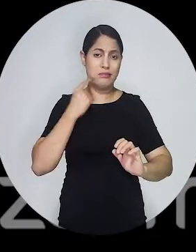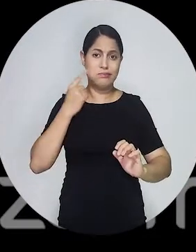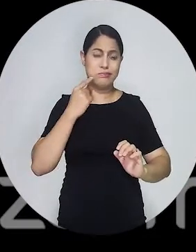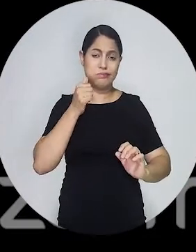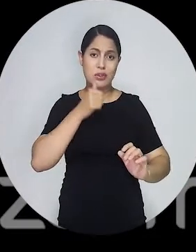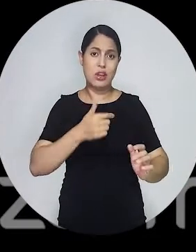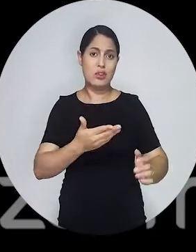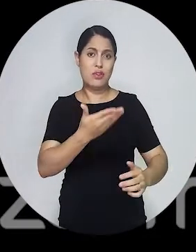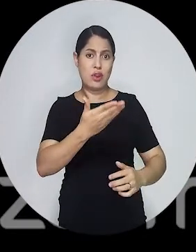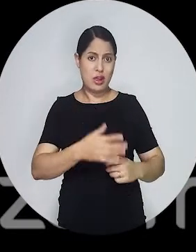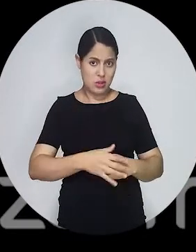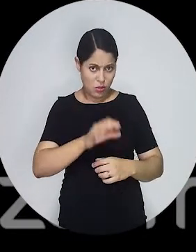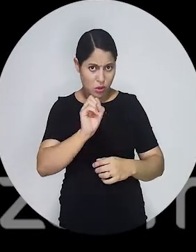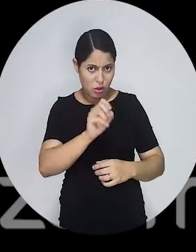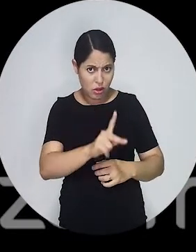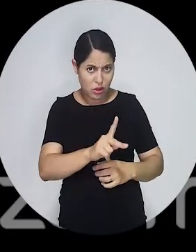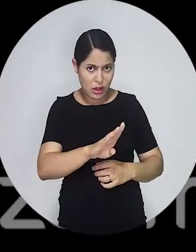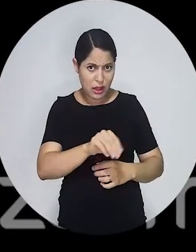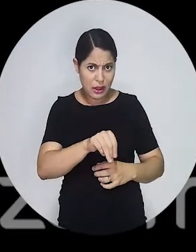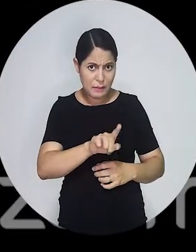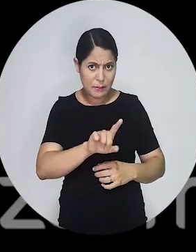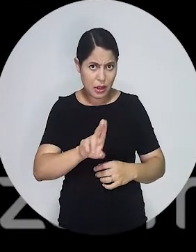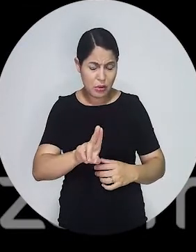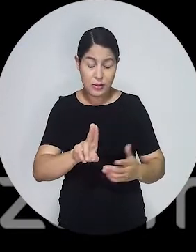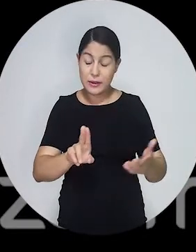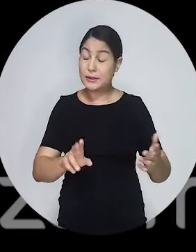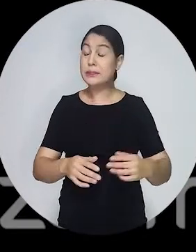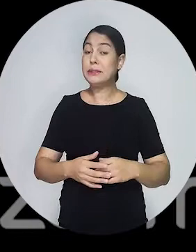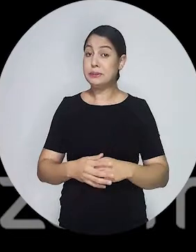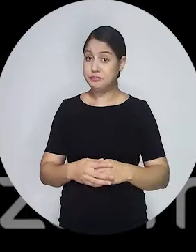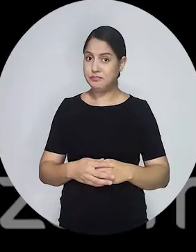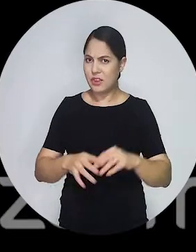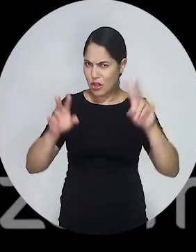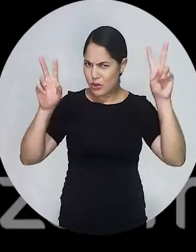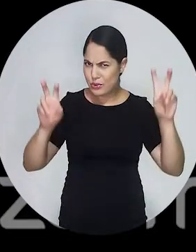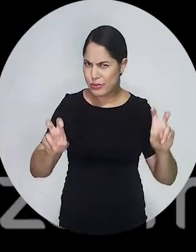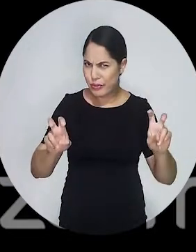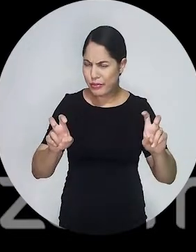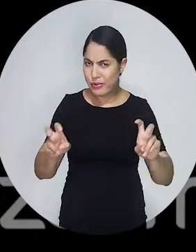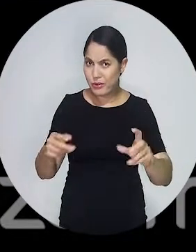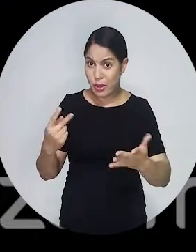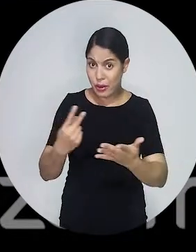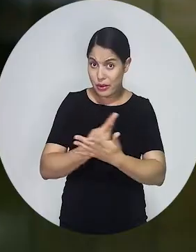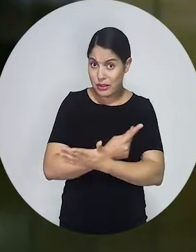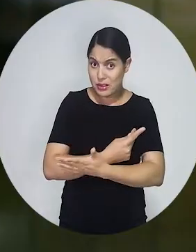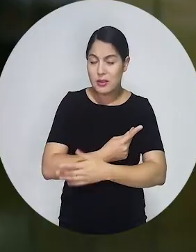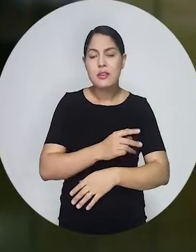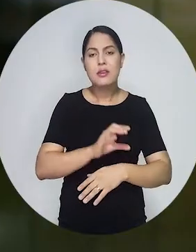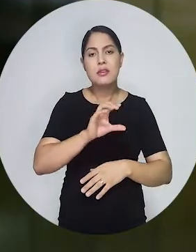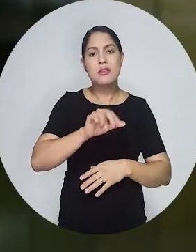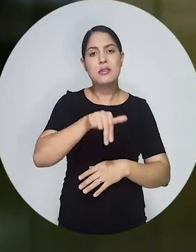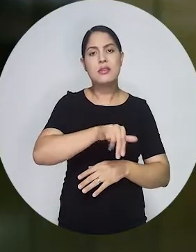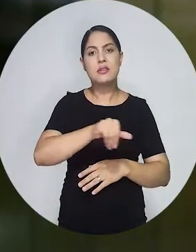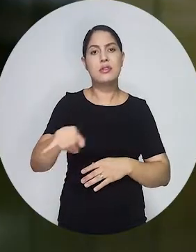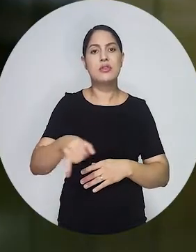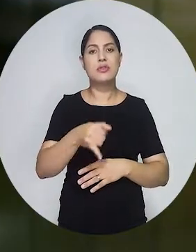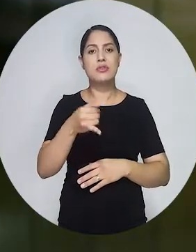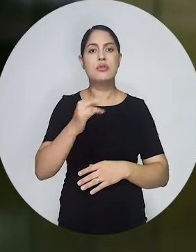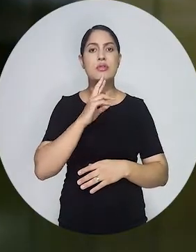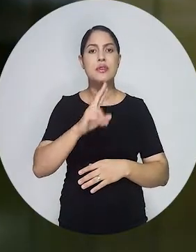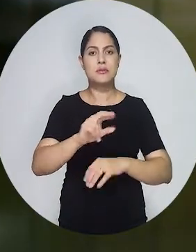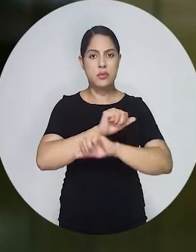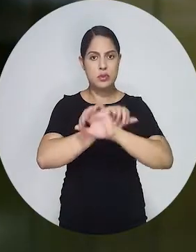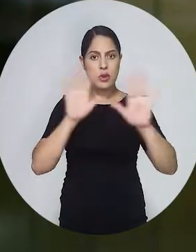que isso é preciso ver a ética da advogada. Tá certo, doutora Malu? Sobre esse assunto,